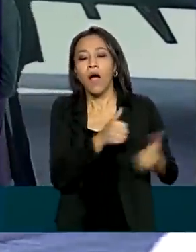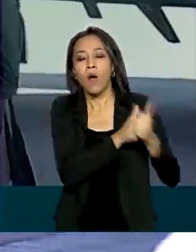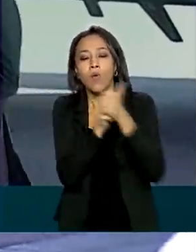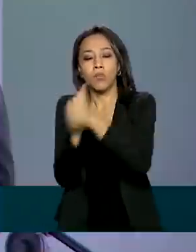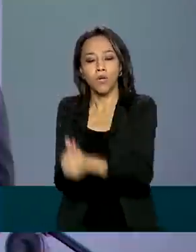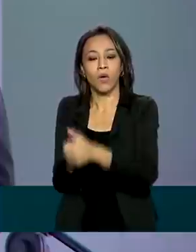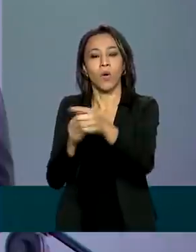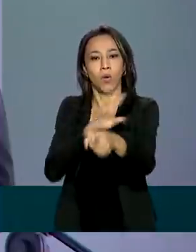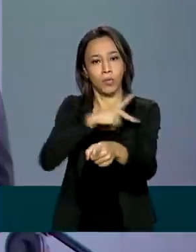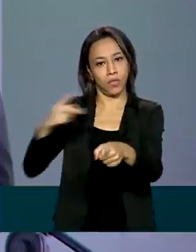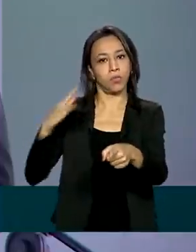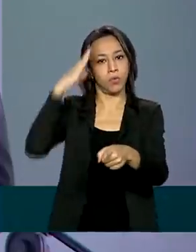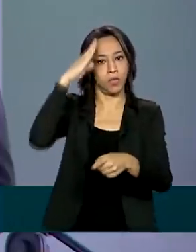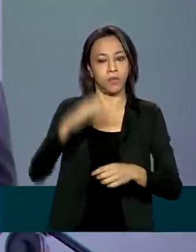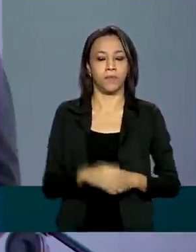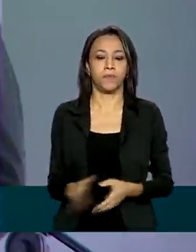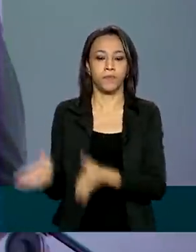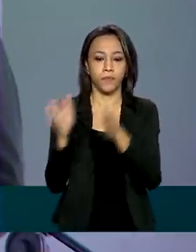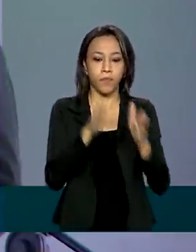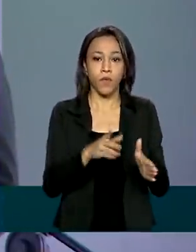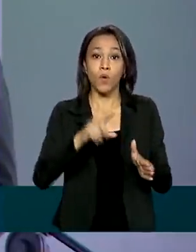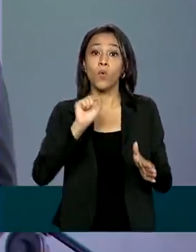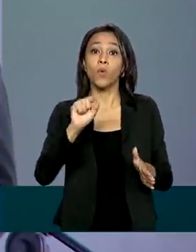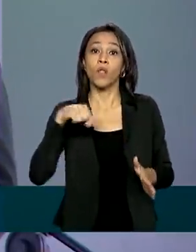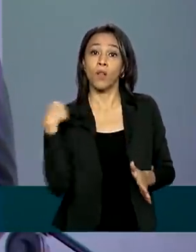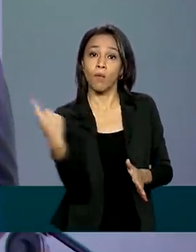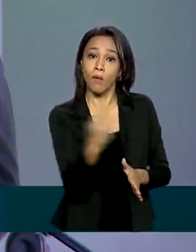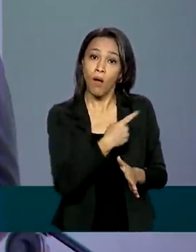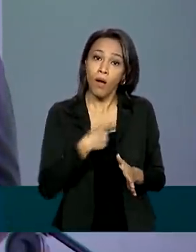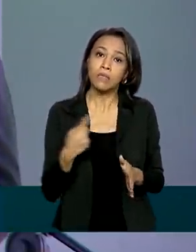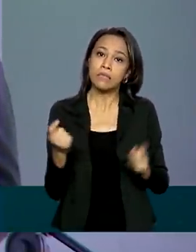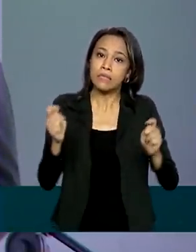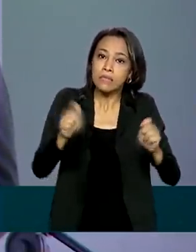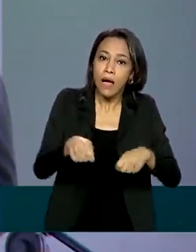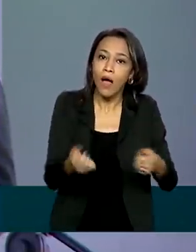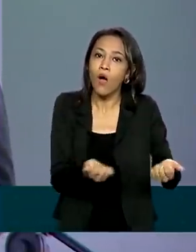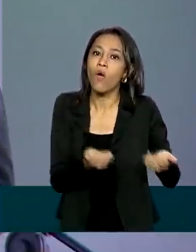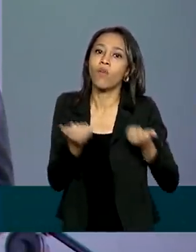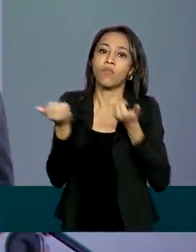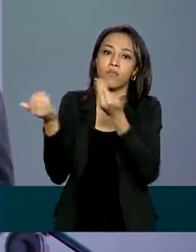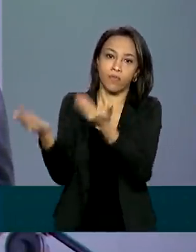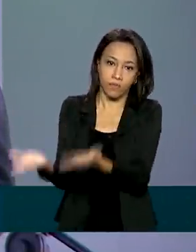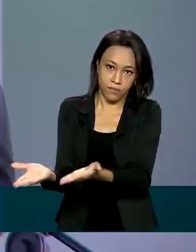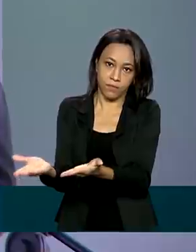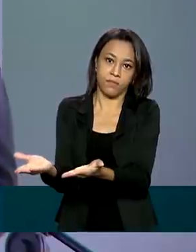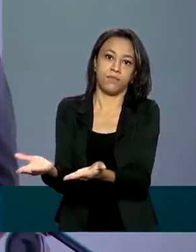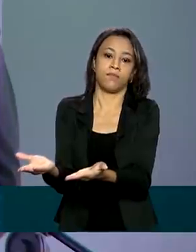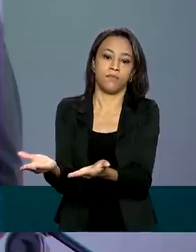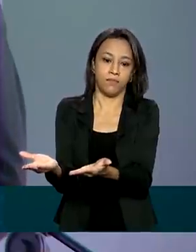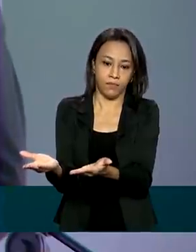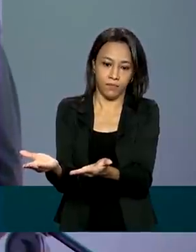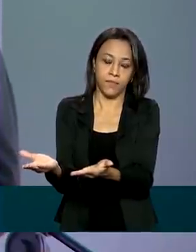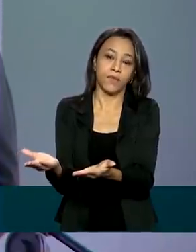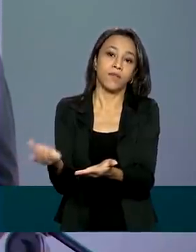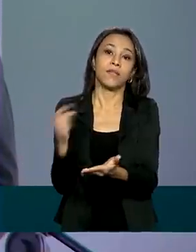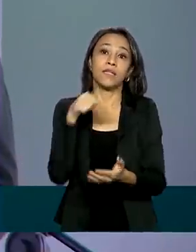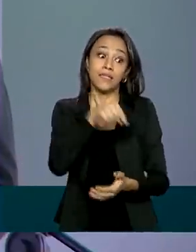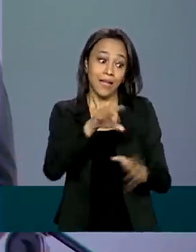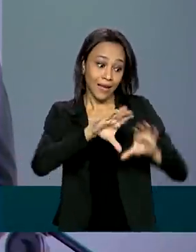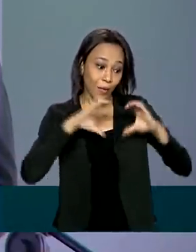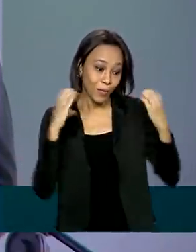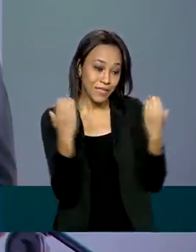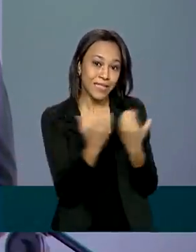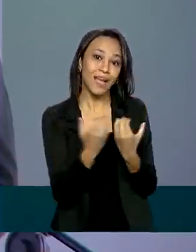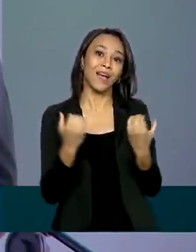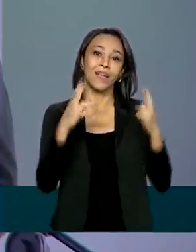aeronaves. O que nós podemos oferecer, em grande parte, vindo da comunidade libanesa,